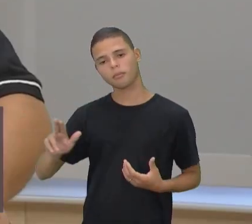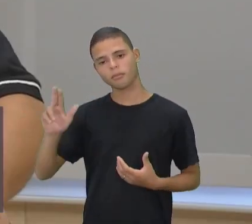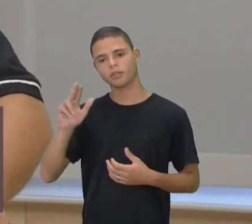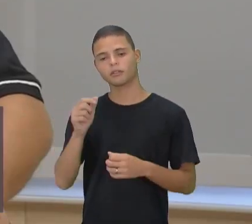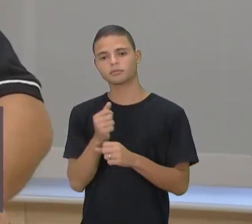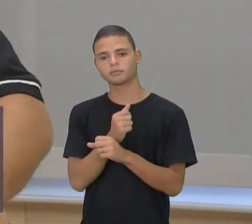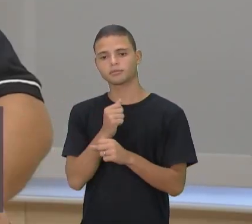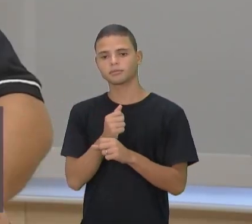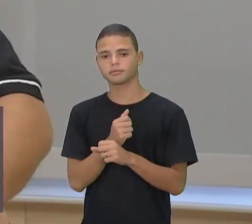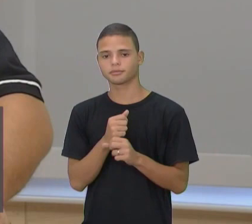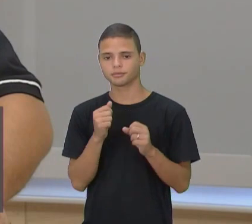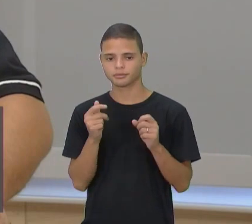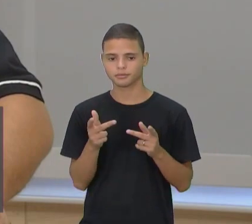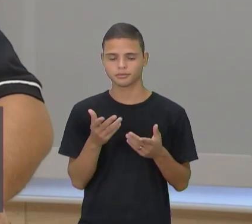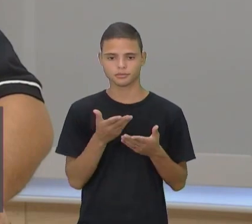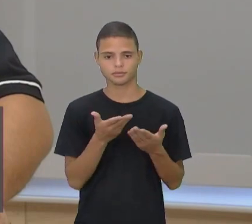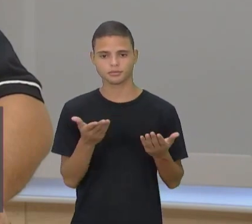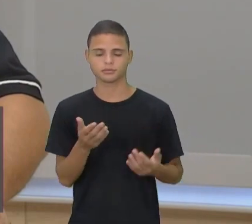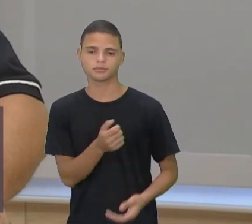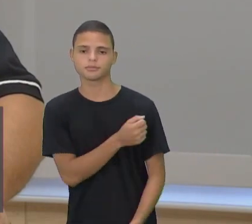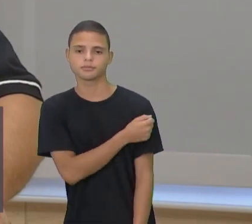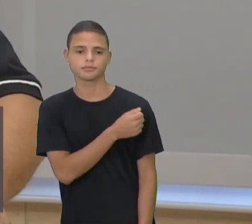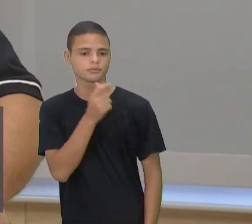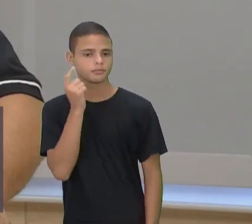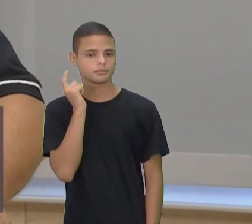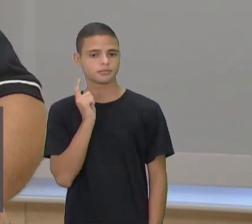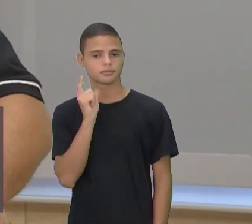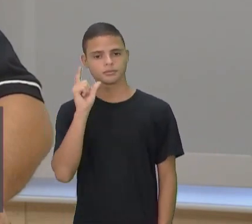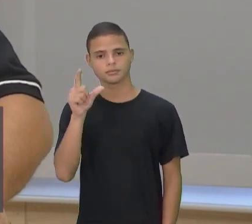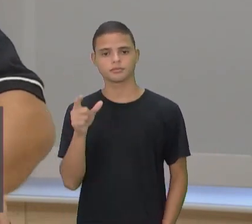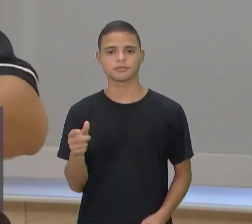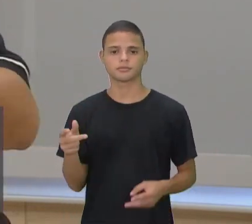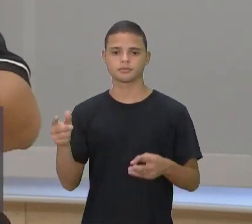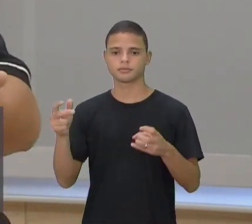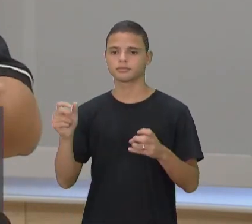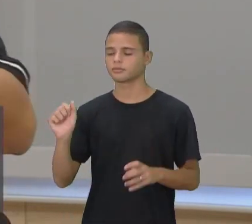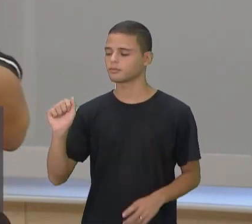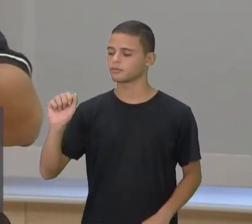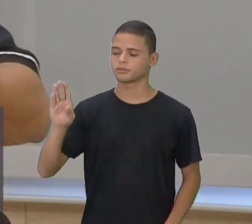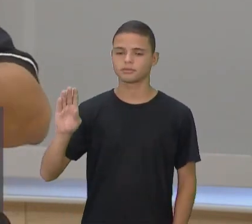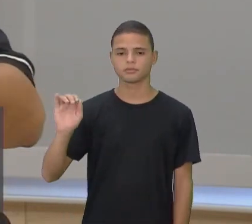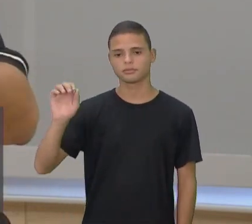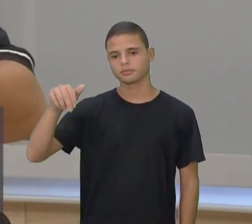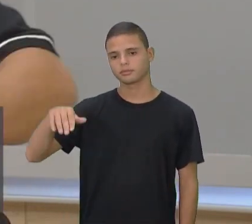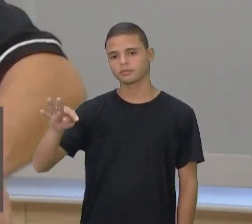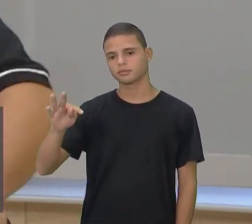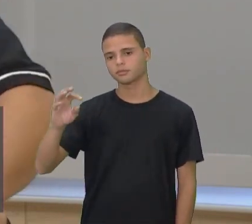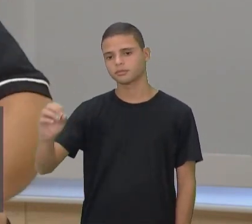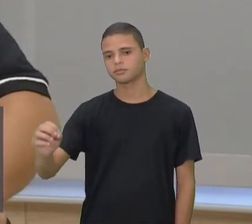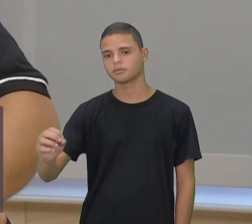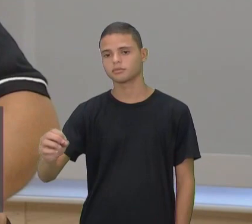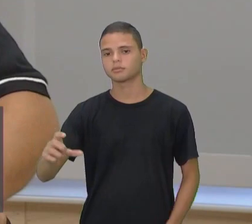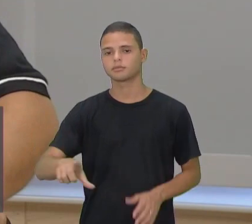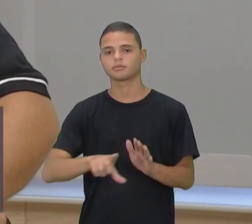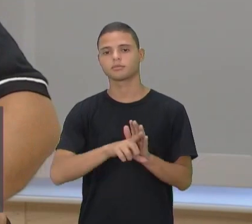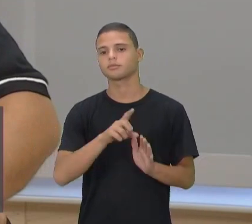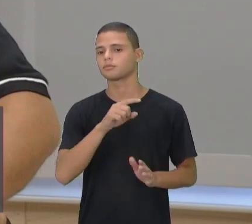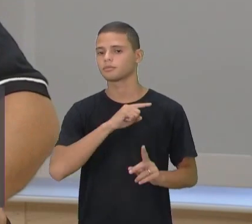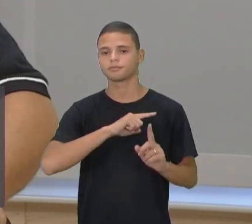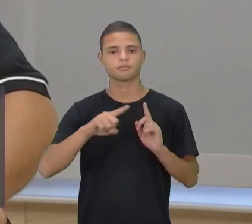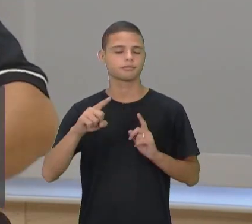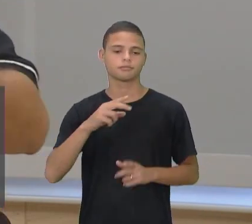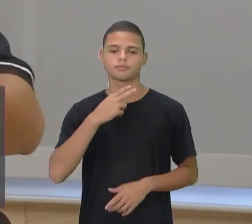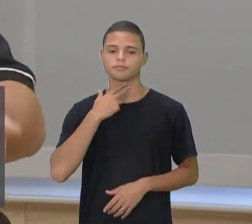construções. Então, você, estudante, já pode perceber que o amianto, por lei, ele não pode ser mais utilizado nas